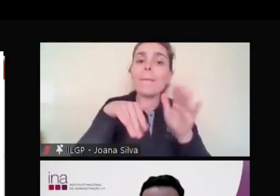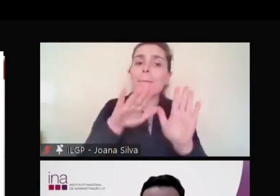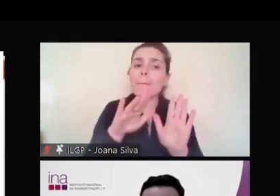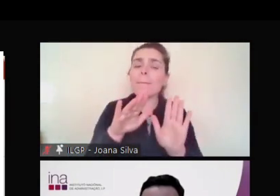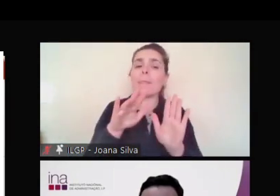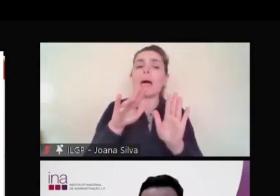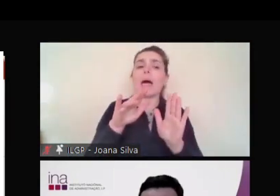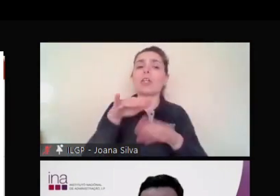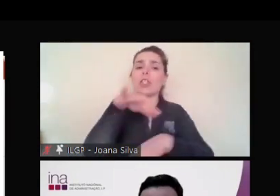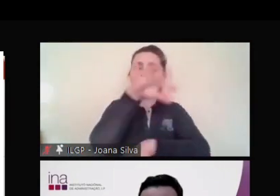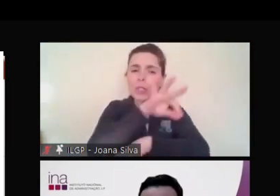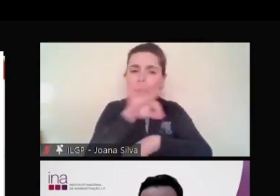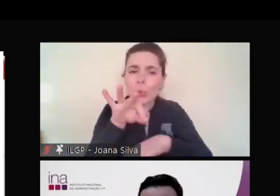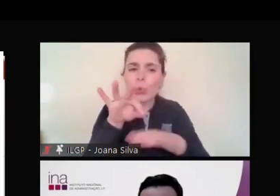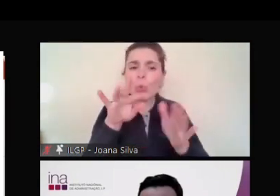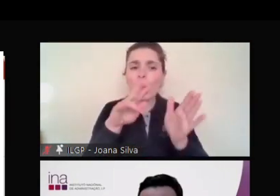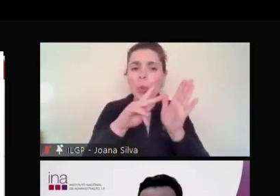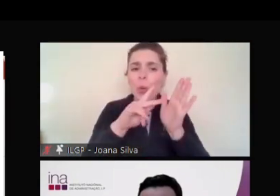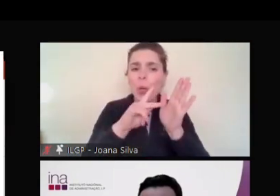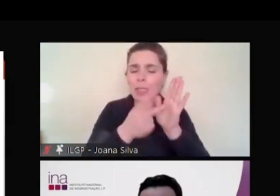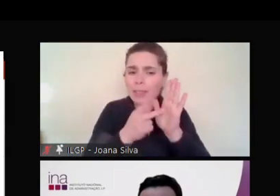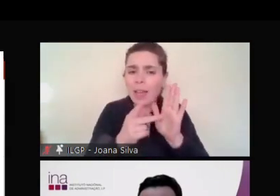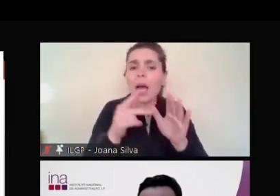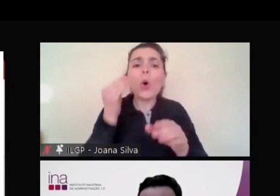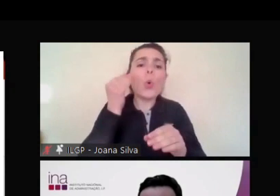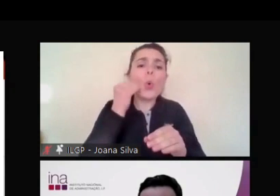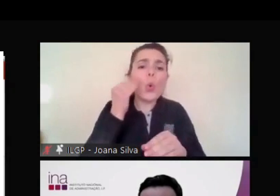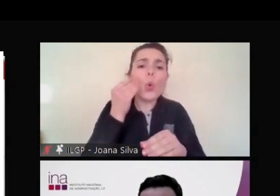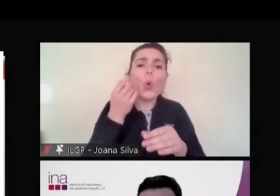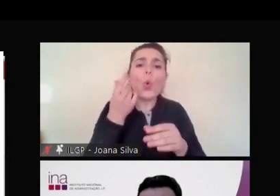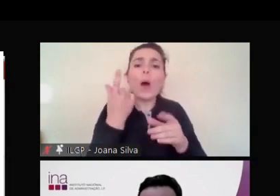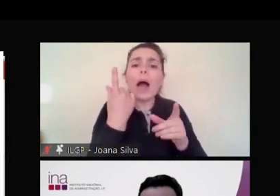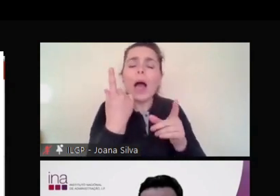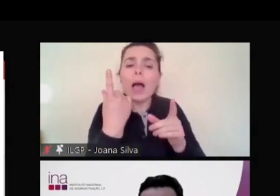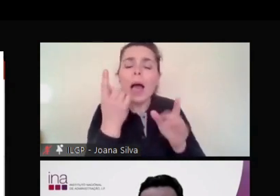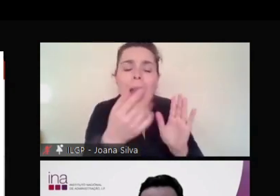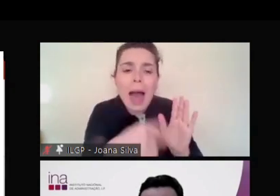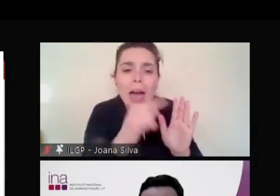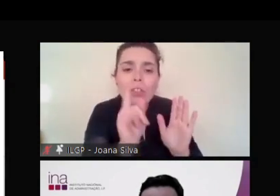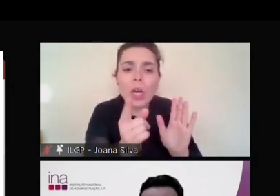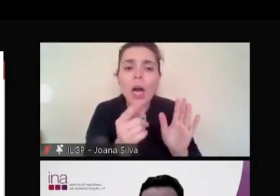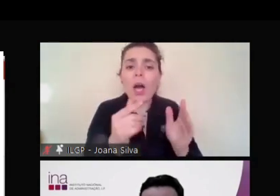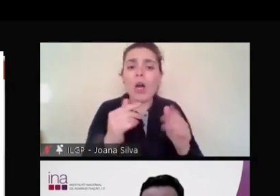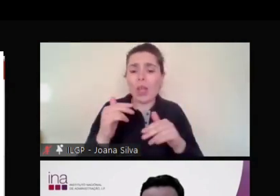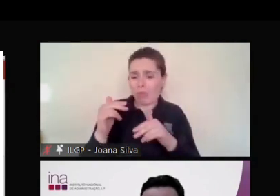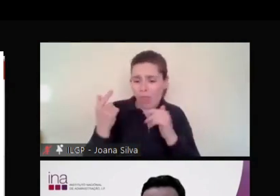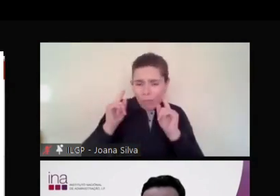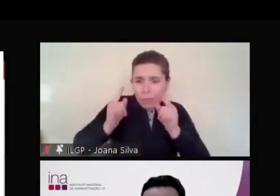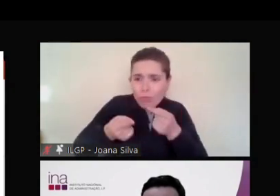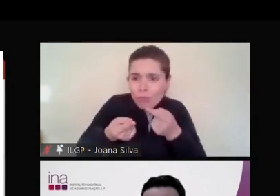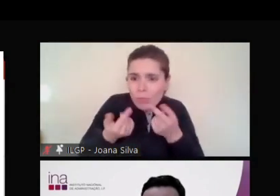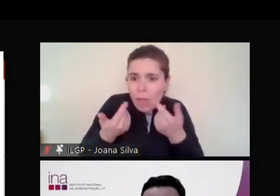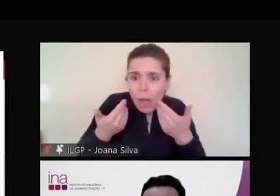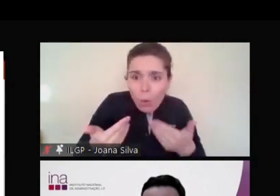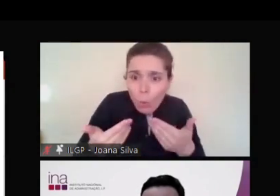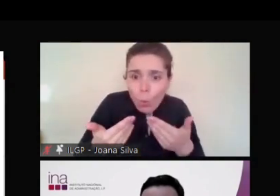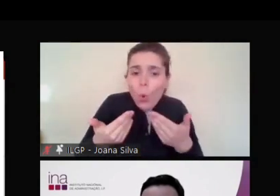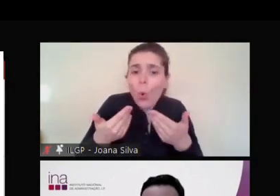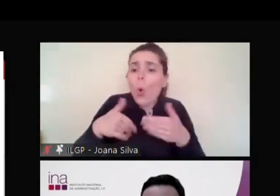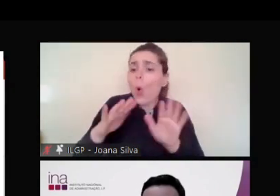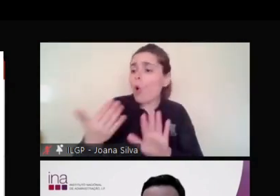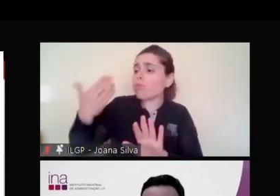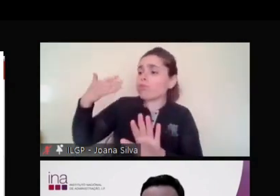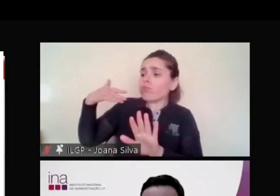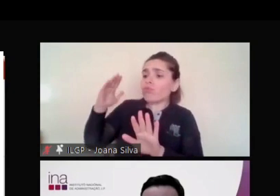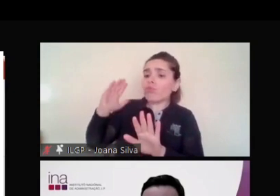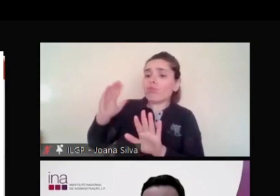arquiteturas empresariais, como é que montamos serviços digitais, que peças é que existem, criamos tudo do zero, tudo isso, isso tem que